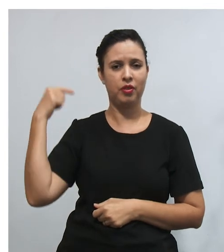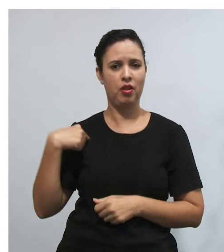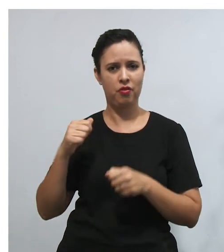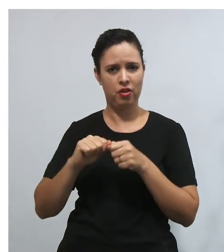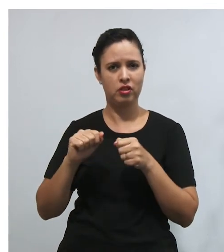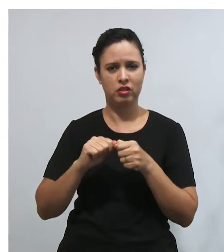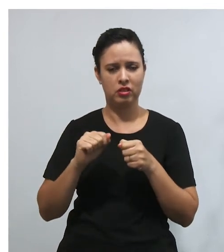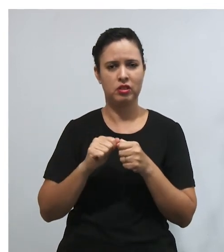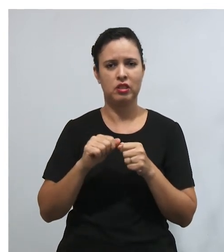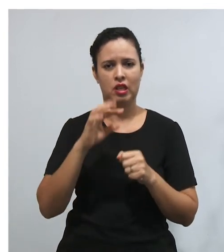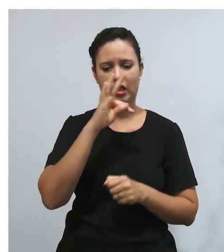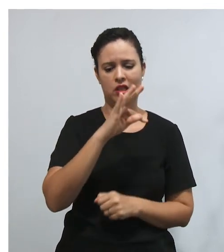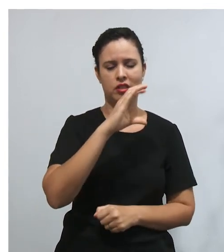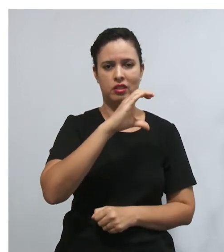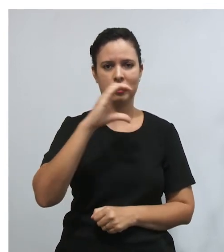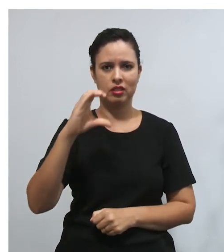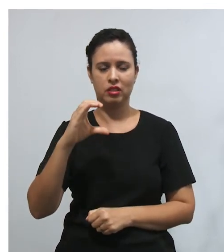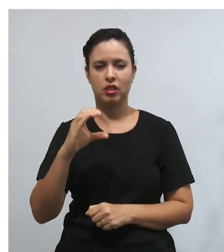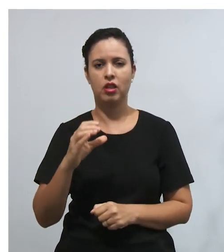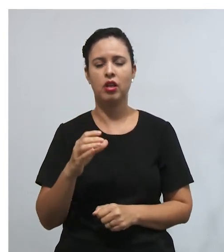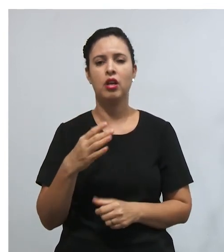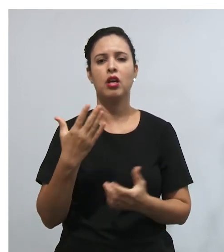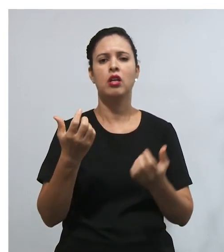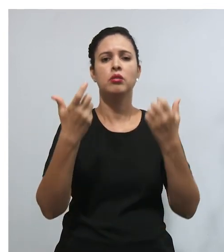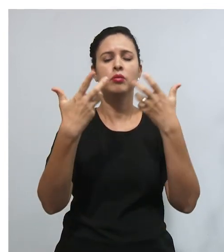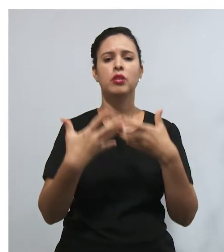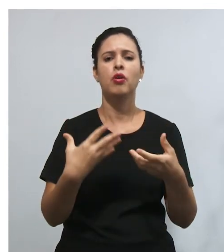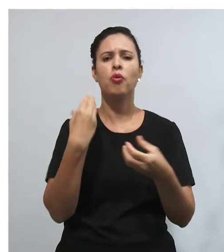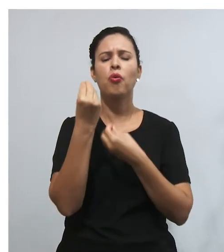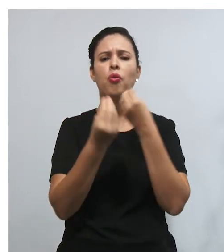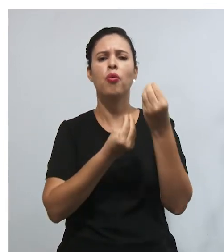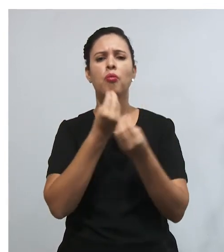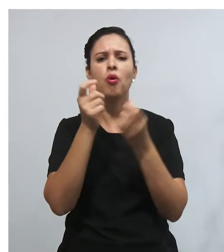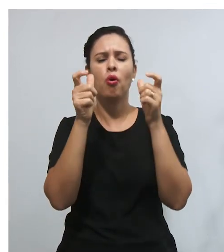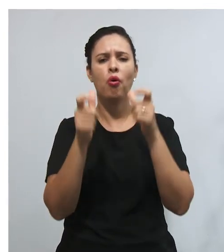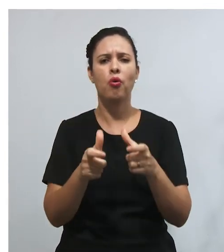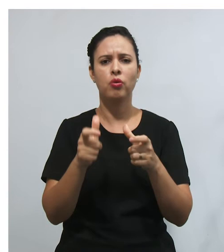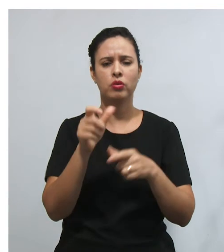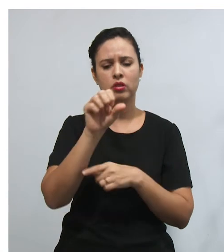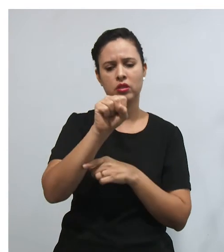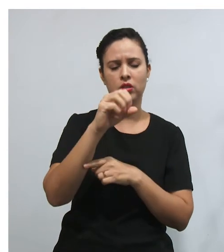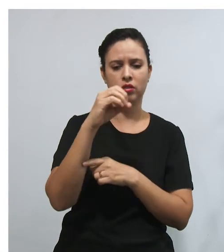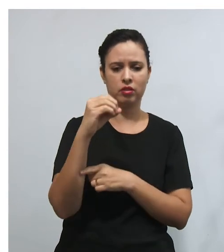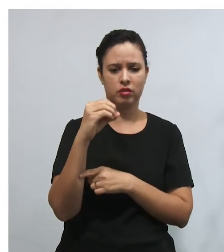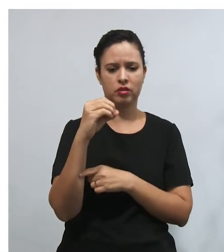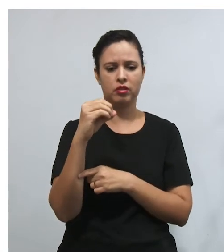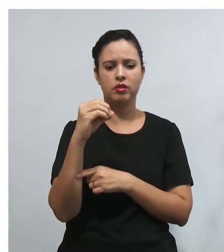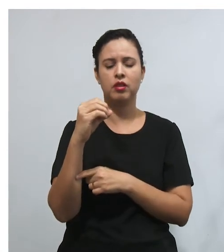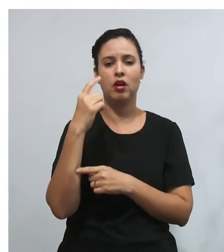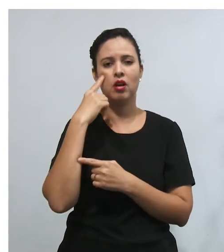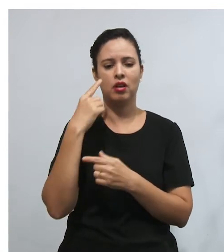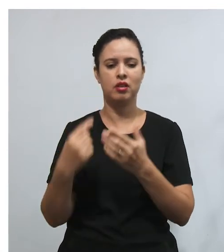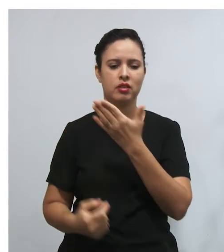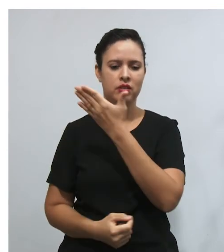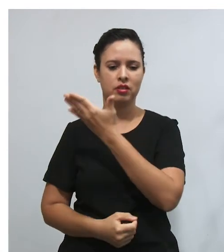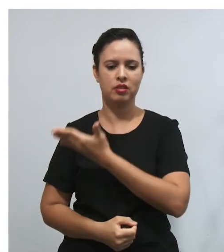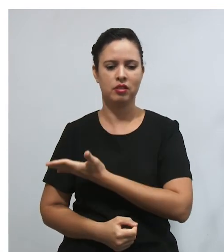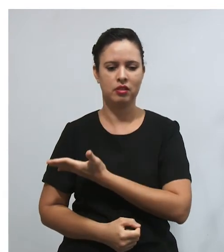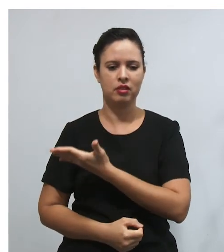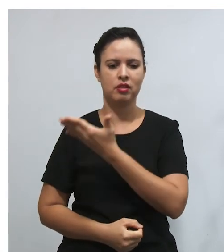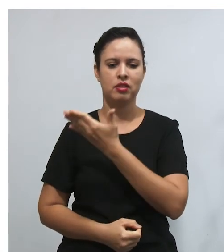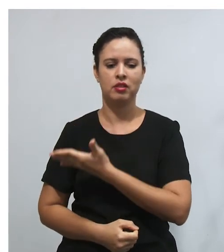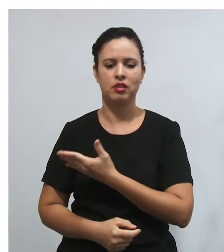TCC, sobre onde é que entra o sistema operacional nisso tudo, Então, nós temos aqui o sistema operacional e ele é